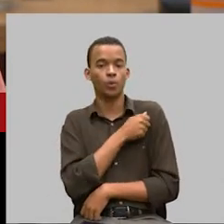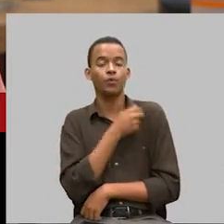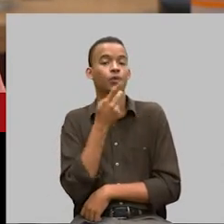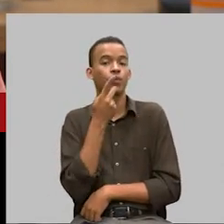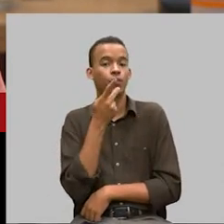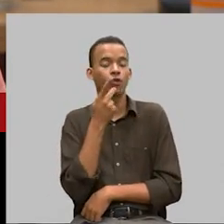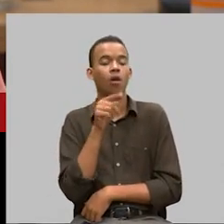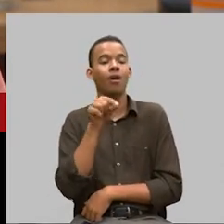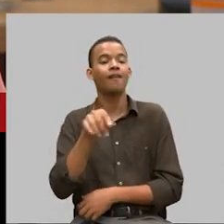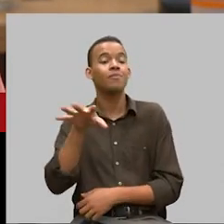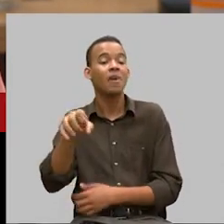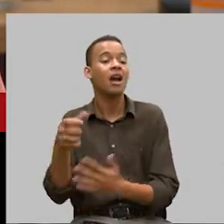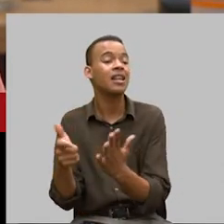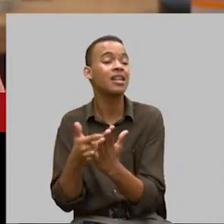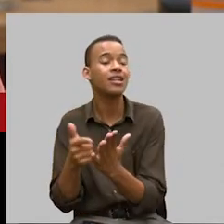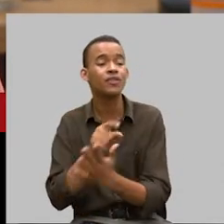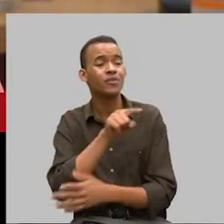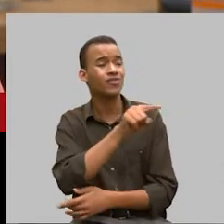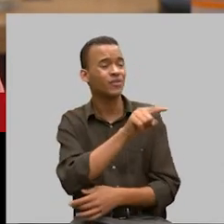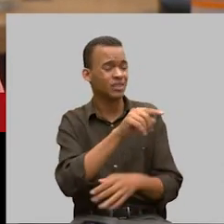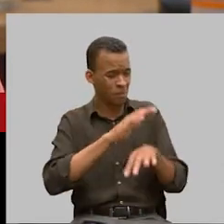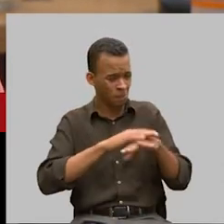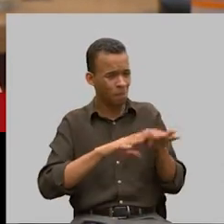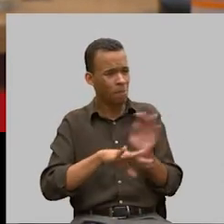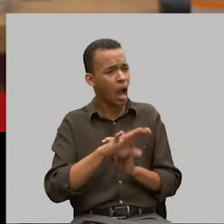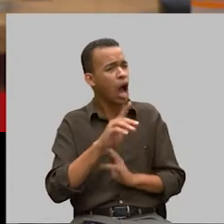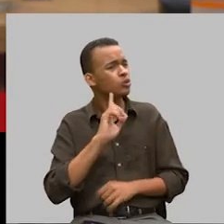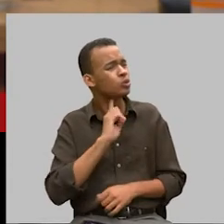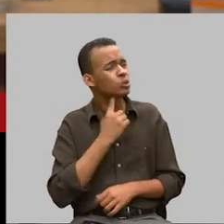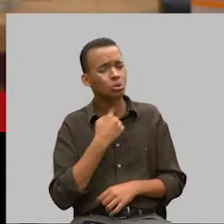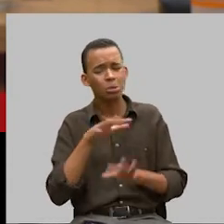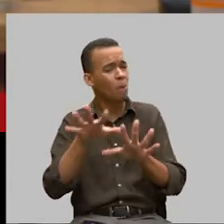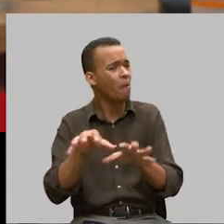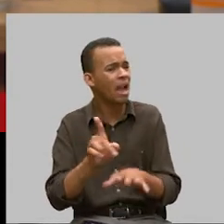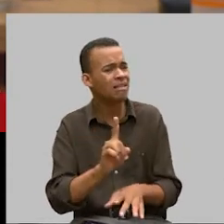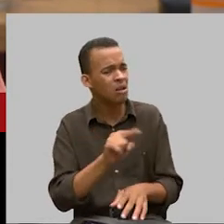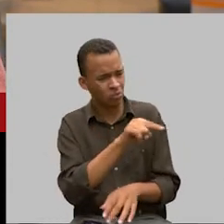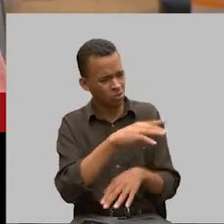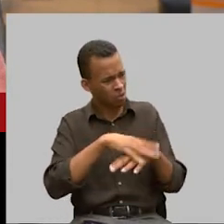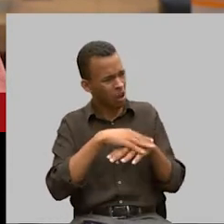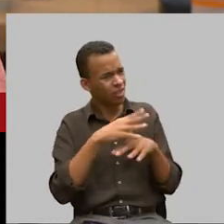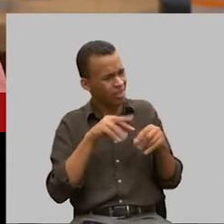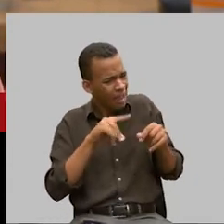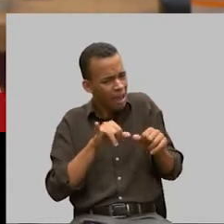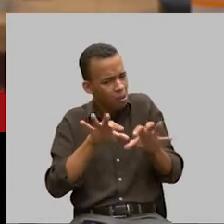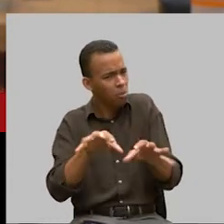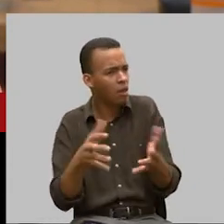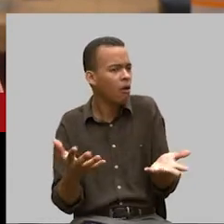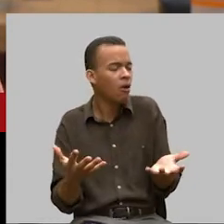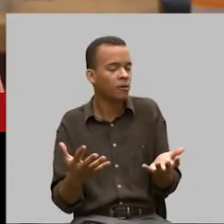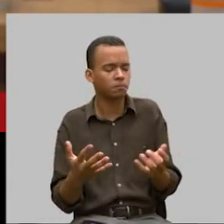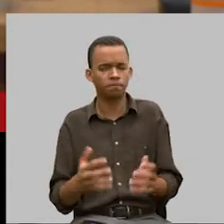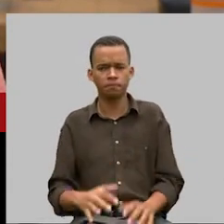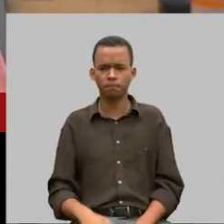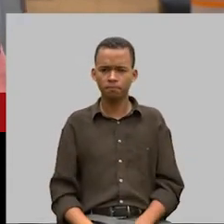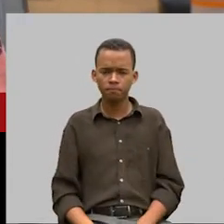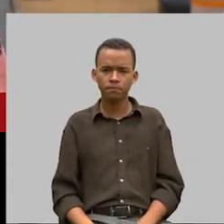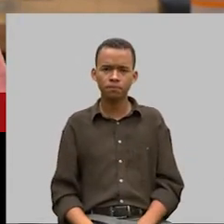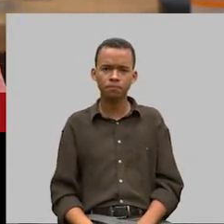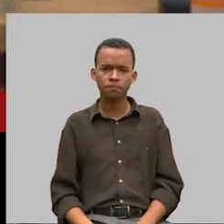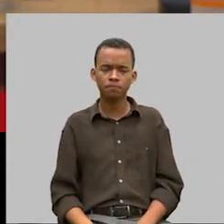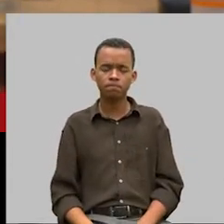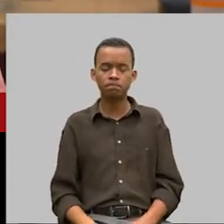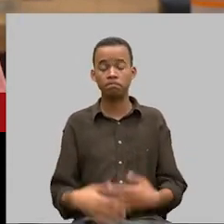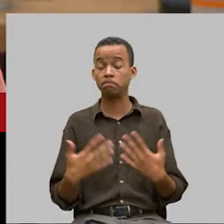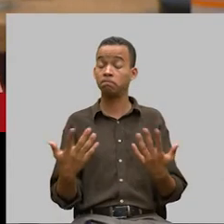esse livro não que você vai sujar o livro com sua mão suja de terra né então e aí a